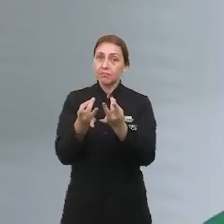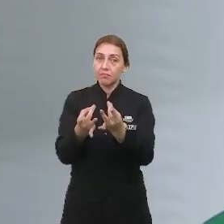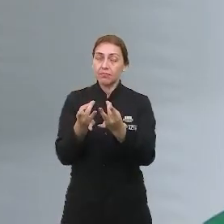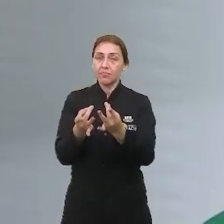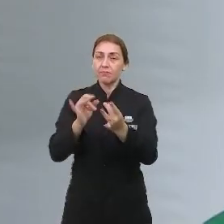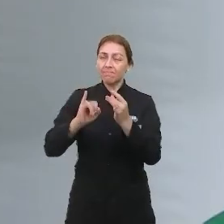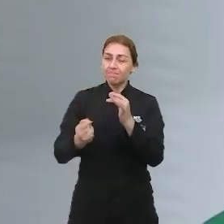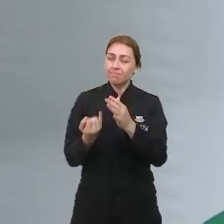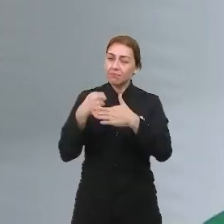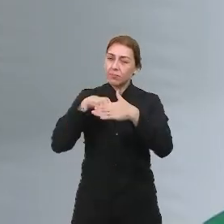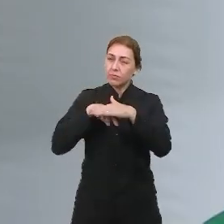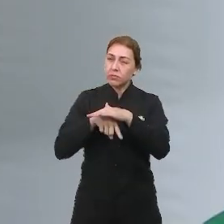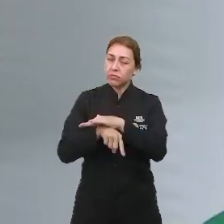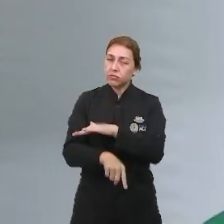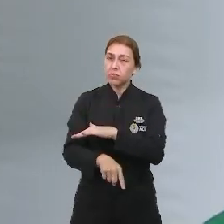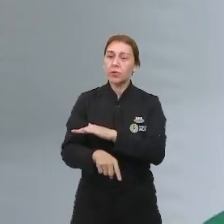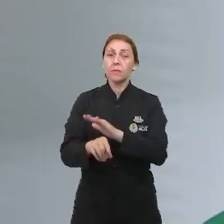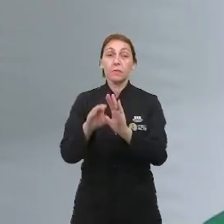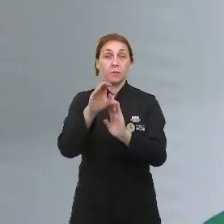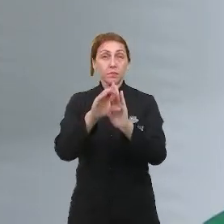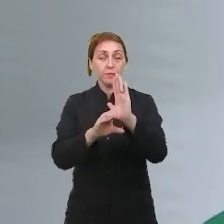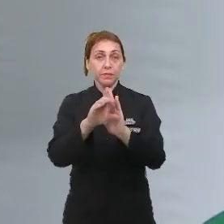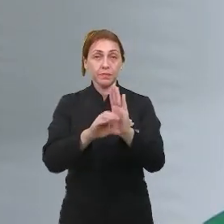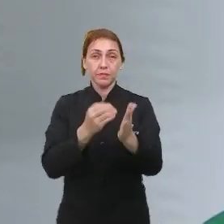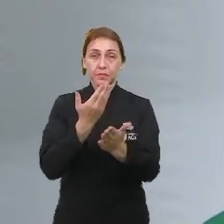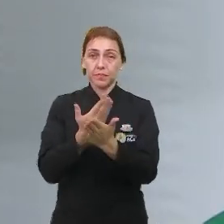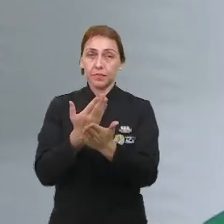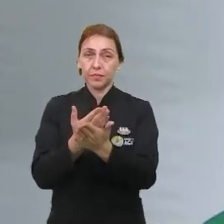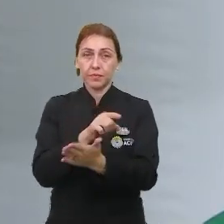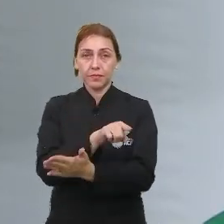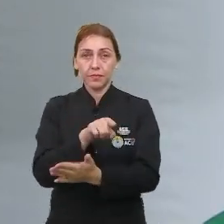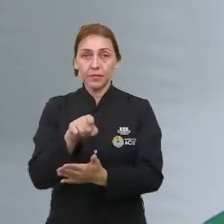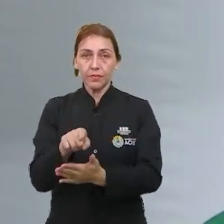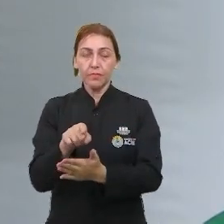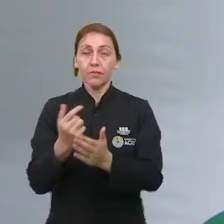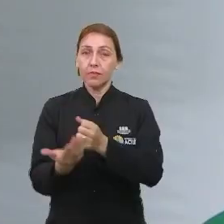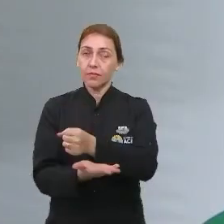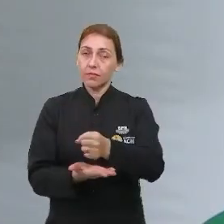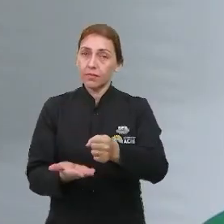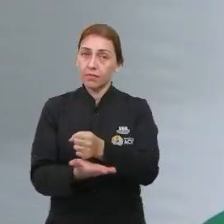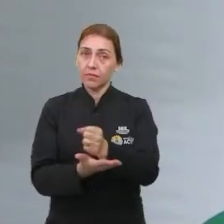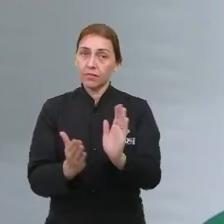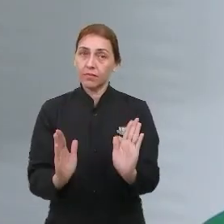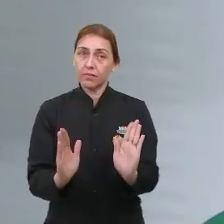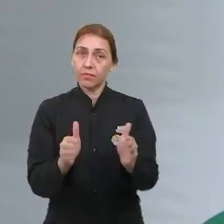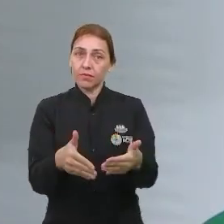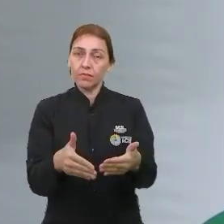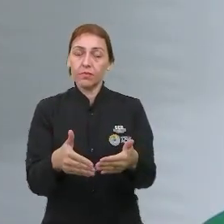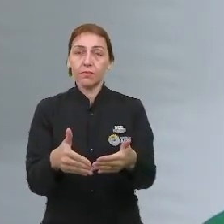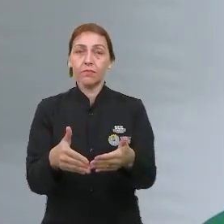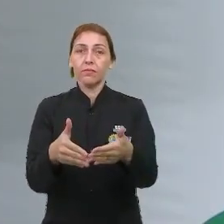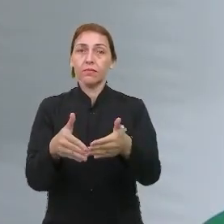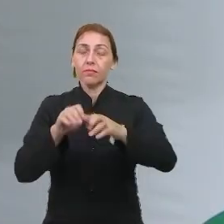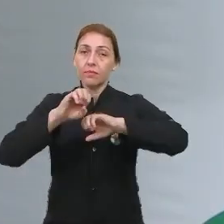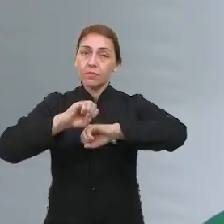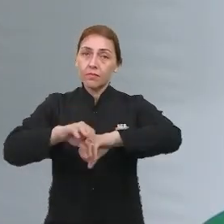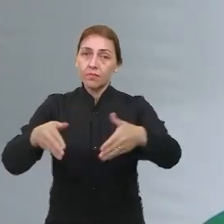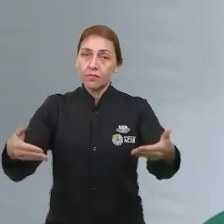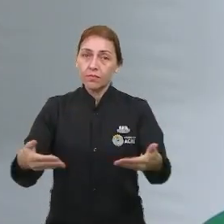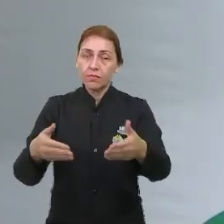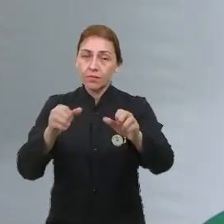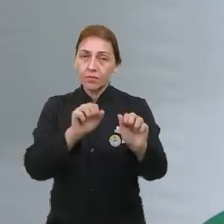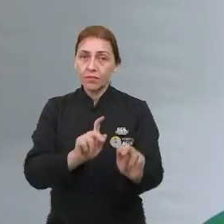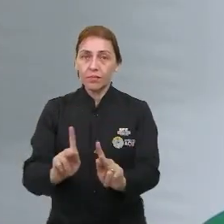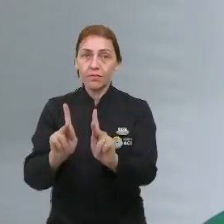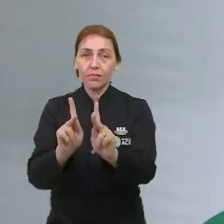e que aprofundem o conteúdo, o estudo de vocês, com base nesse direcionamento que eu vou dar aqui para vocês,